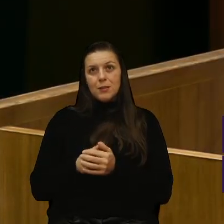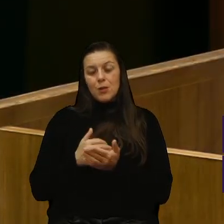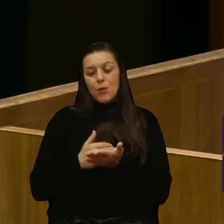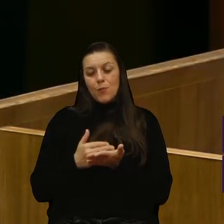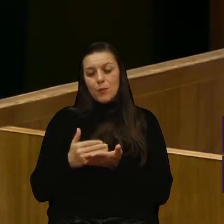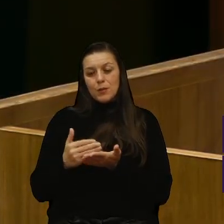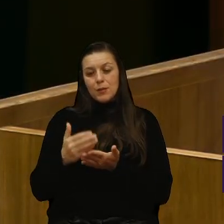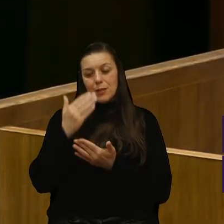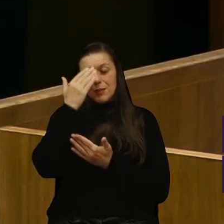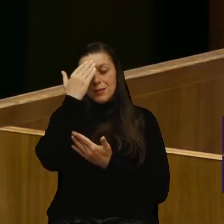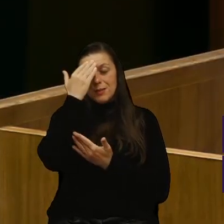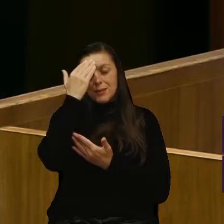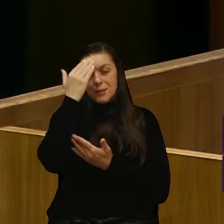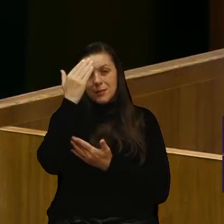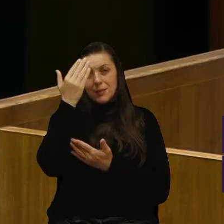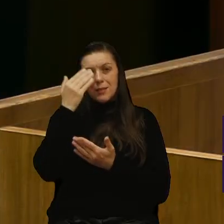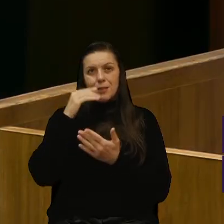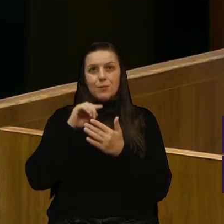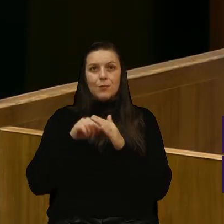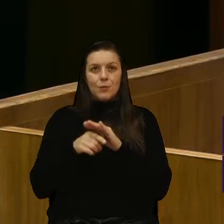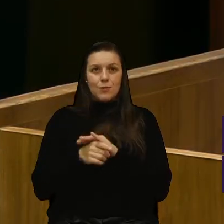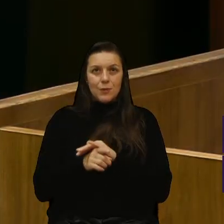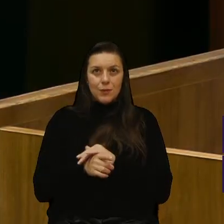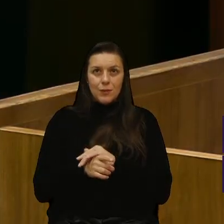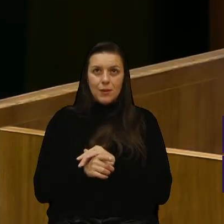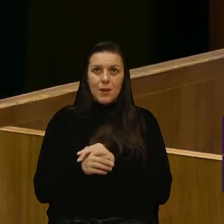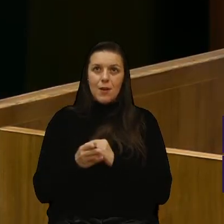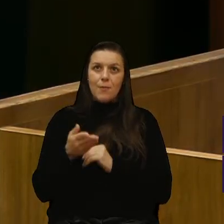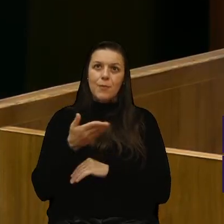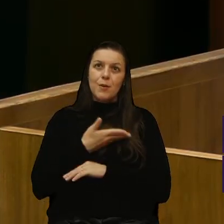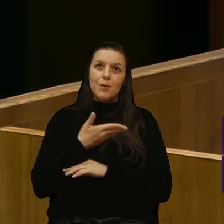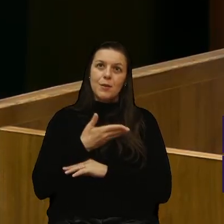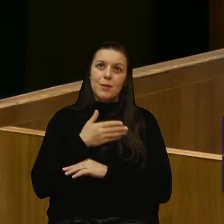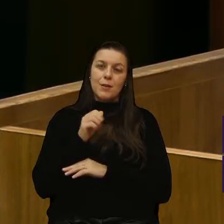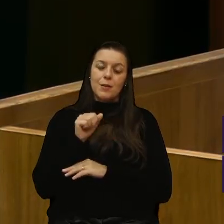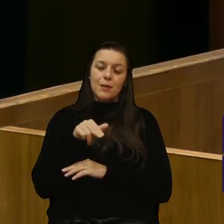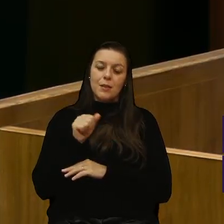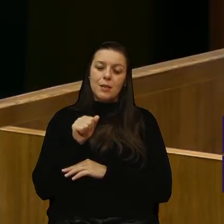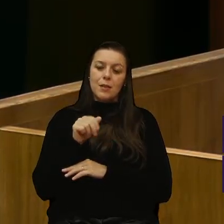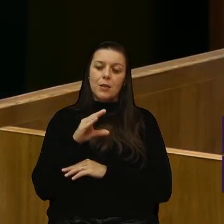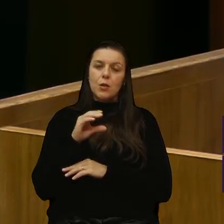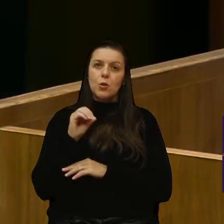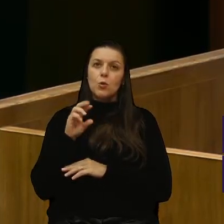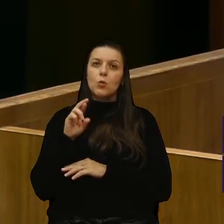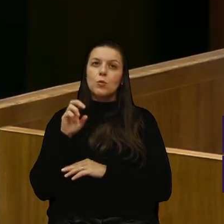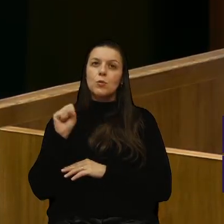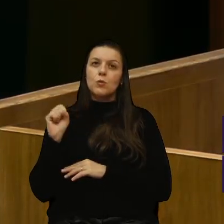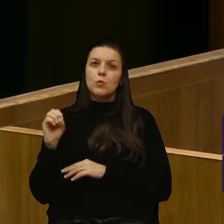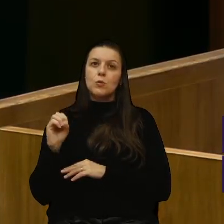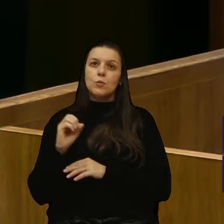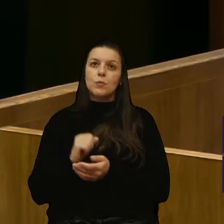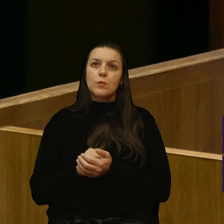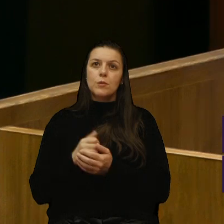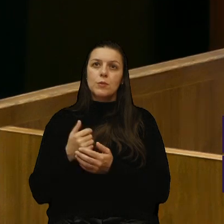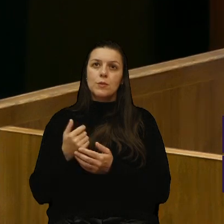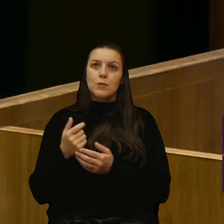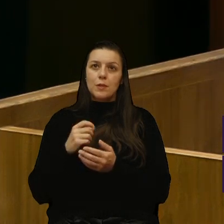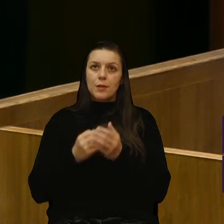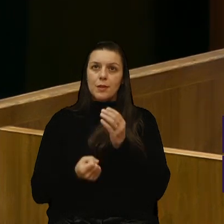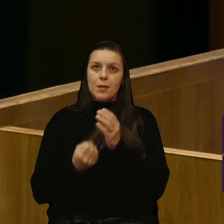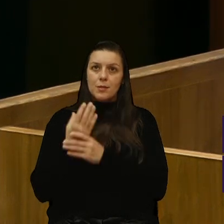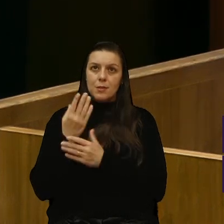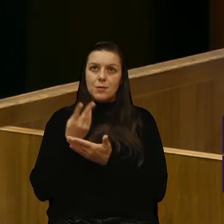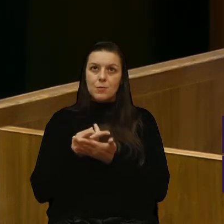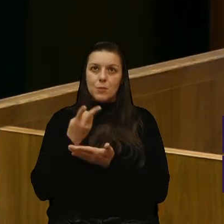com um agradecimento muito profundo à minha amiga Ana Corso, autora da criação desse